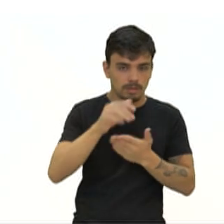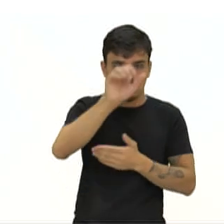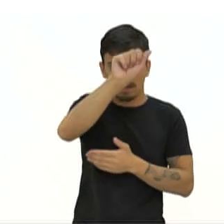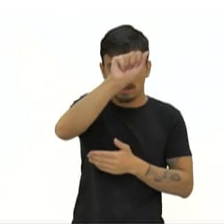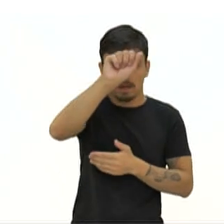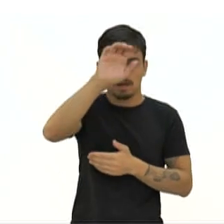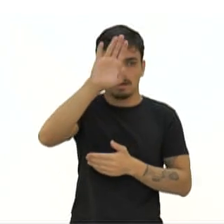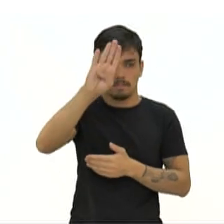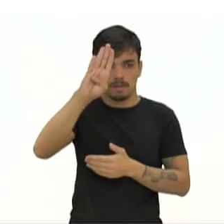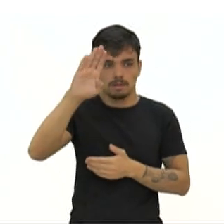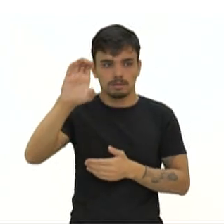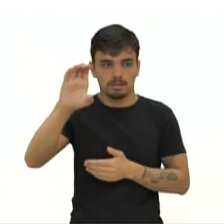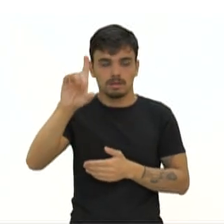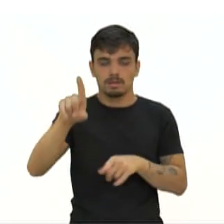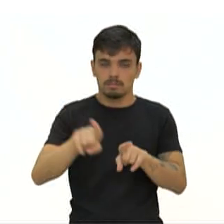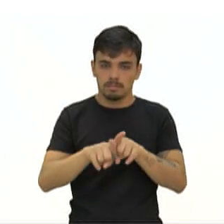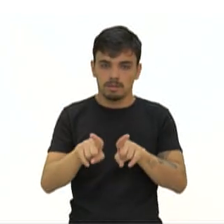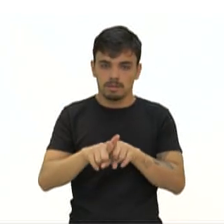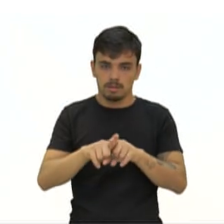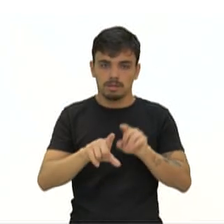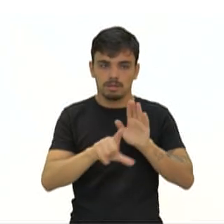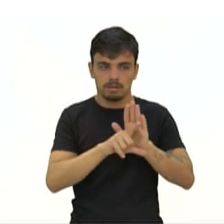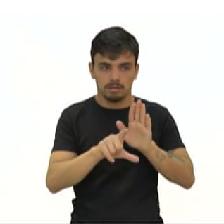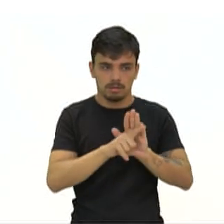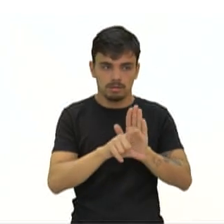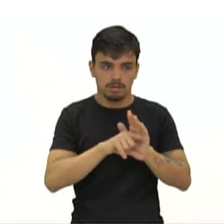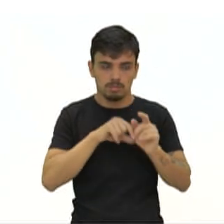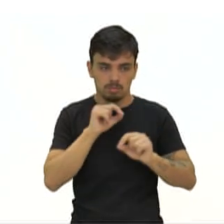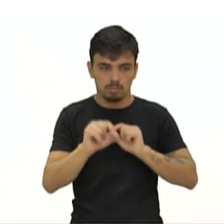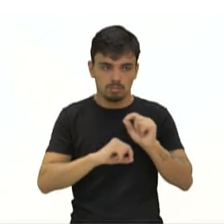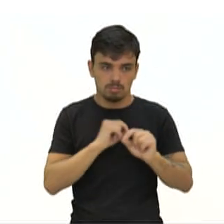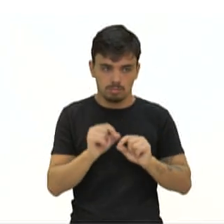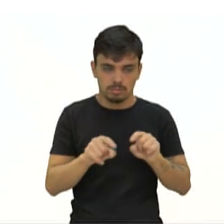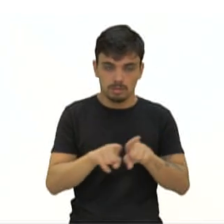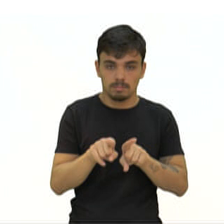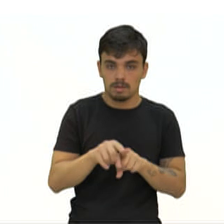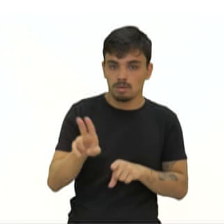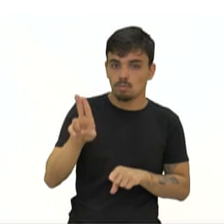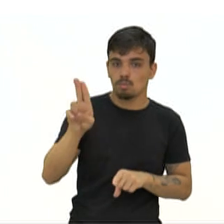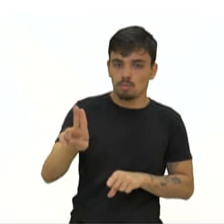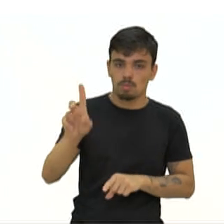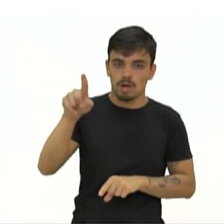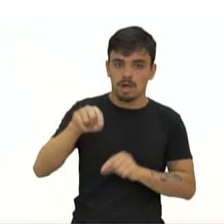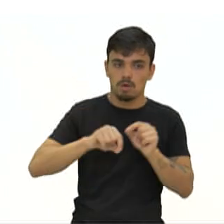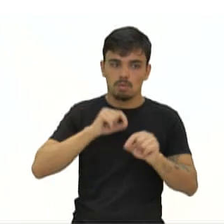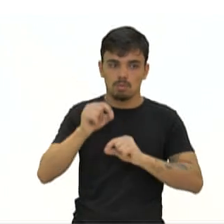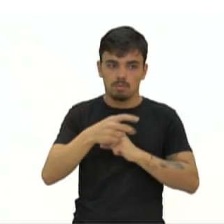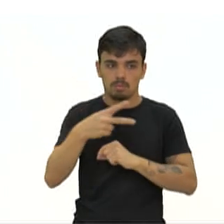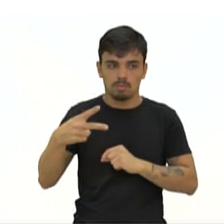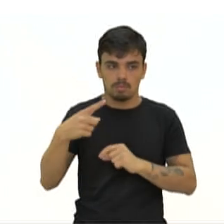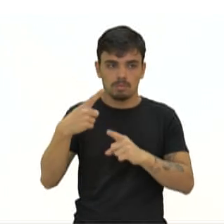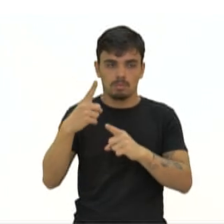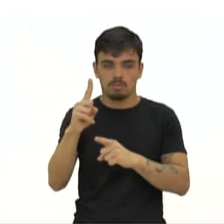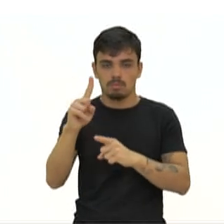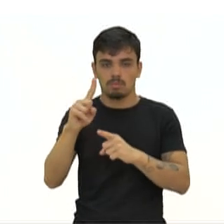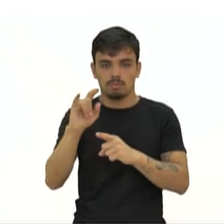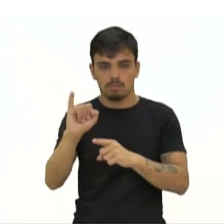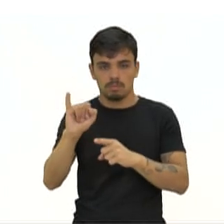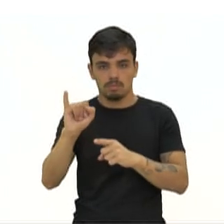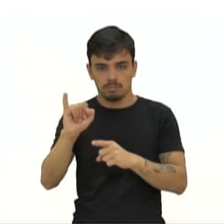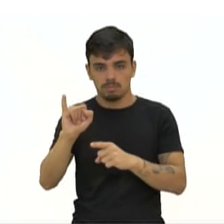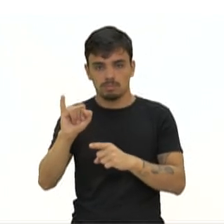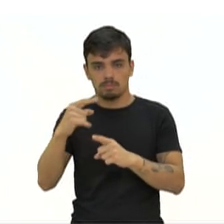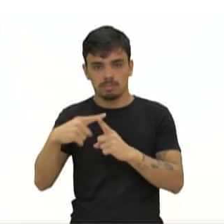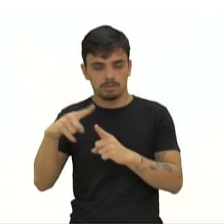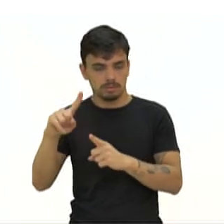I2 e 3. E pela lei dos nós, I da fonte é igual a I1 mais I2 mais